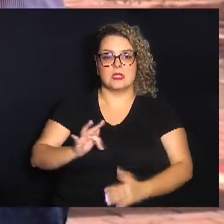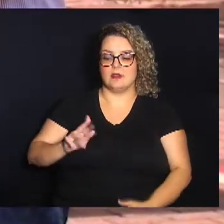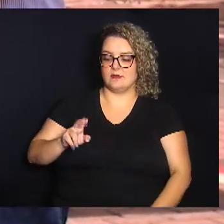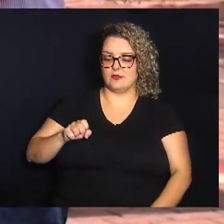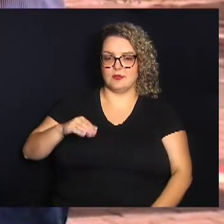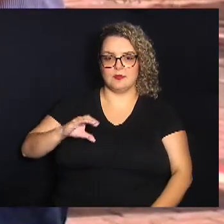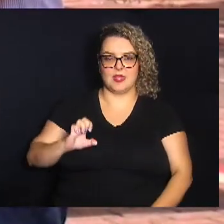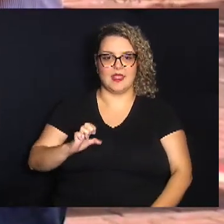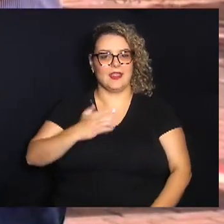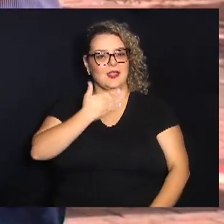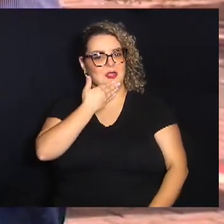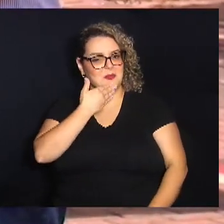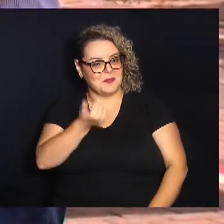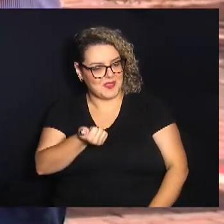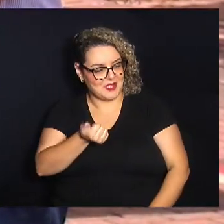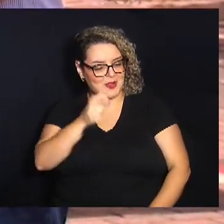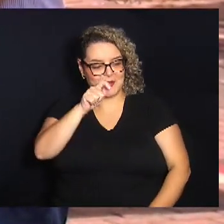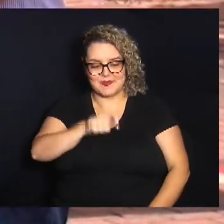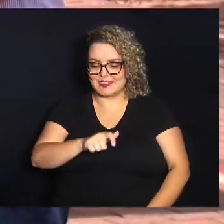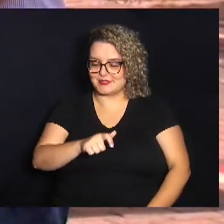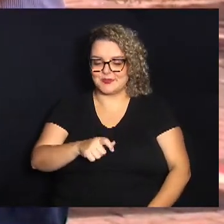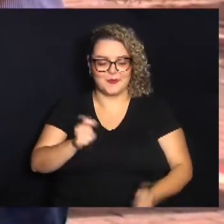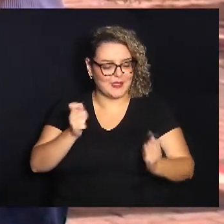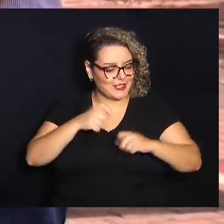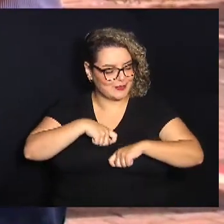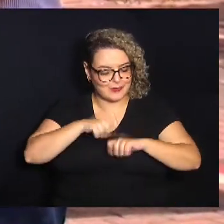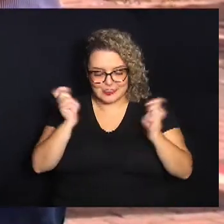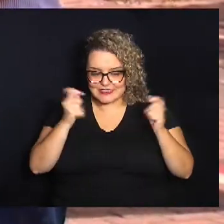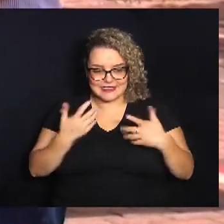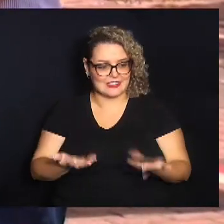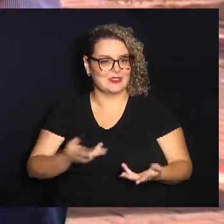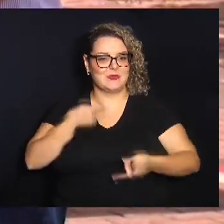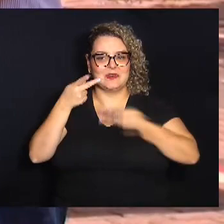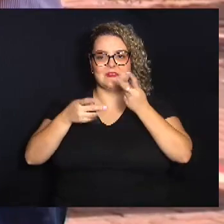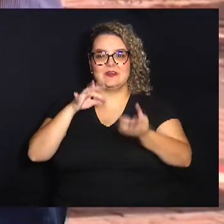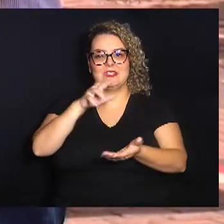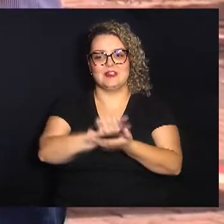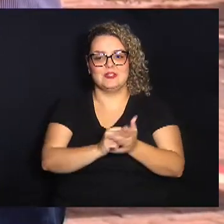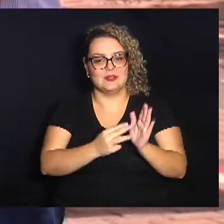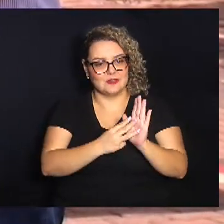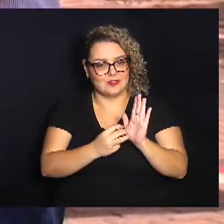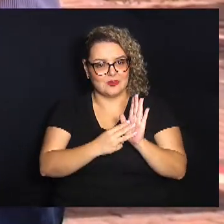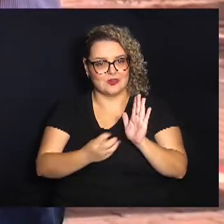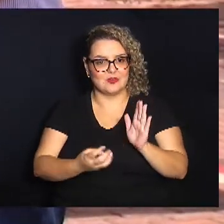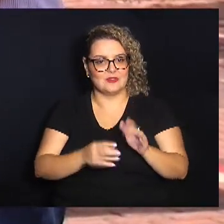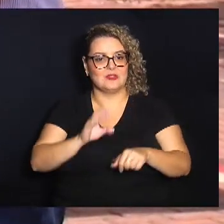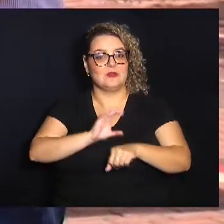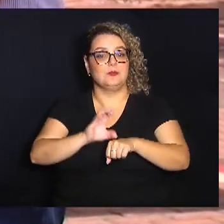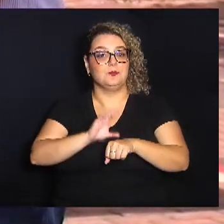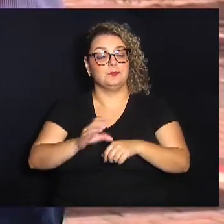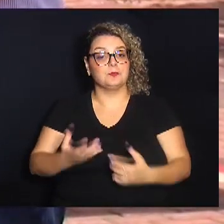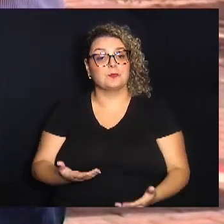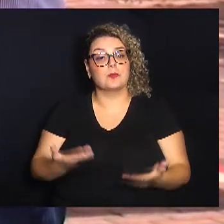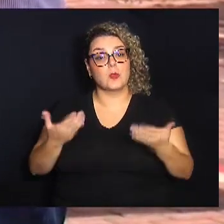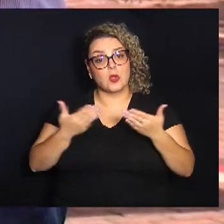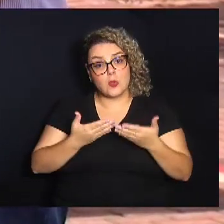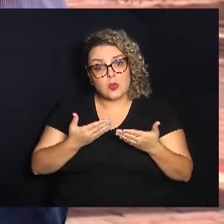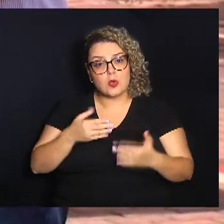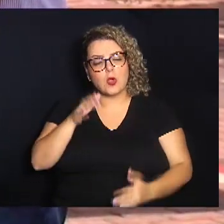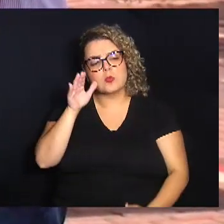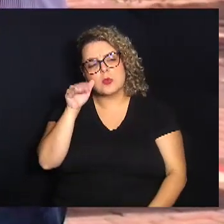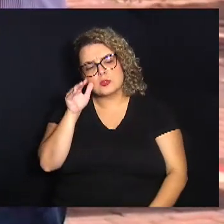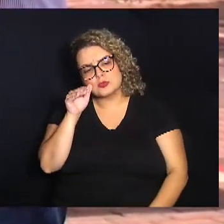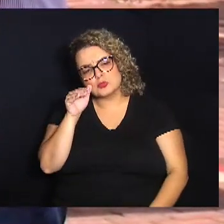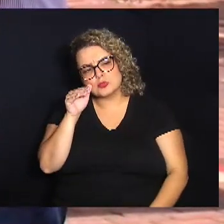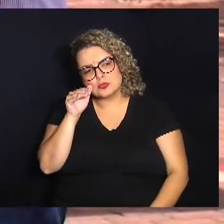Melhor pessoa não há para poder falar sobre as inscrições, sobre as metodologias e os cursos. Agora, uma